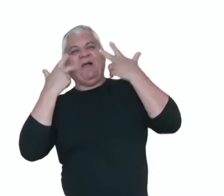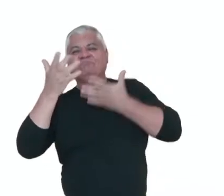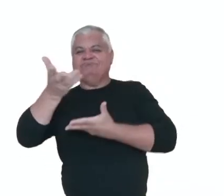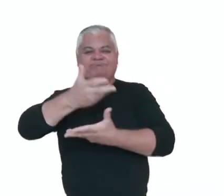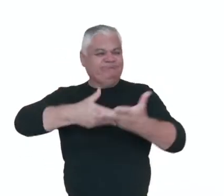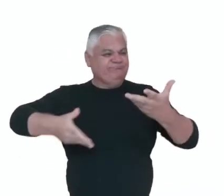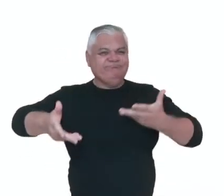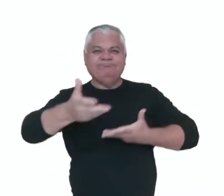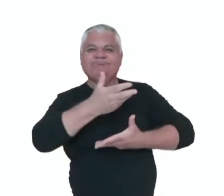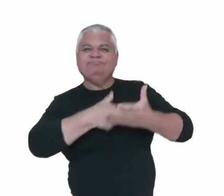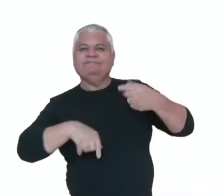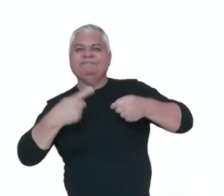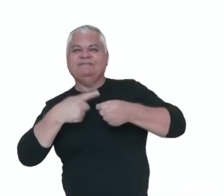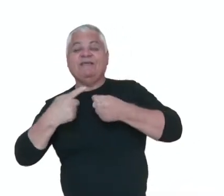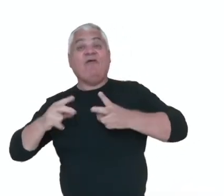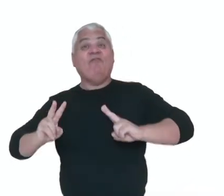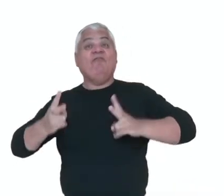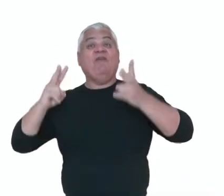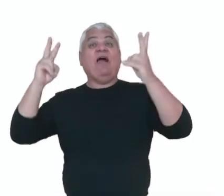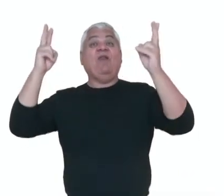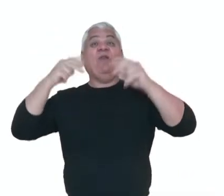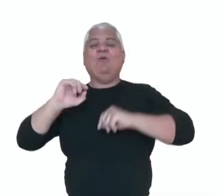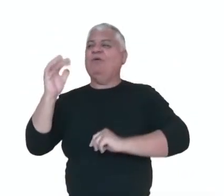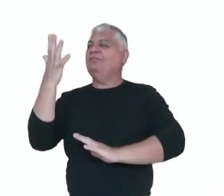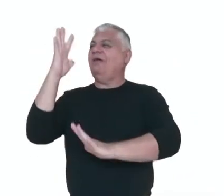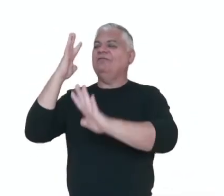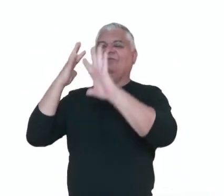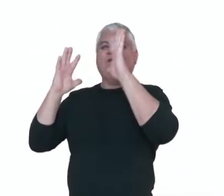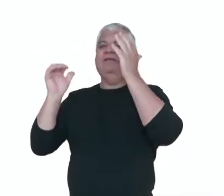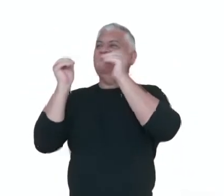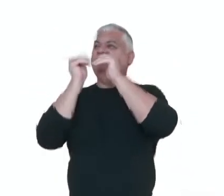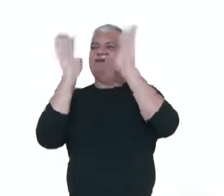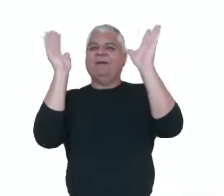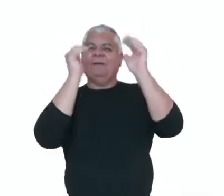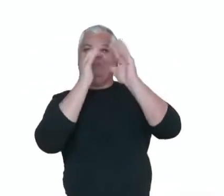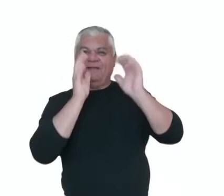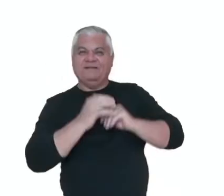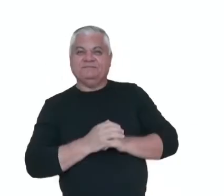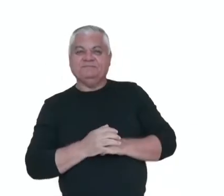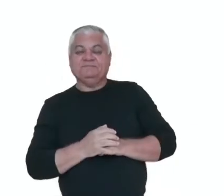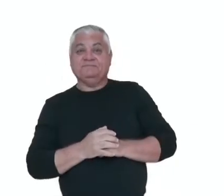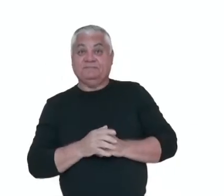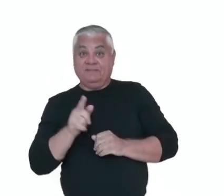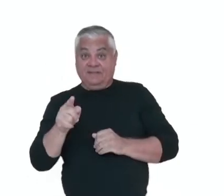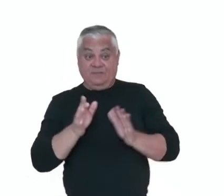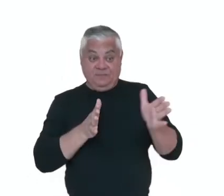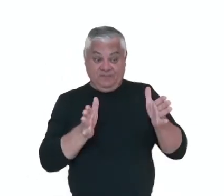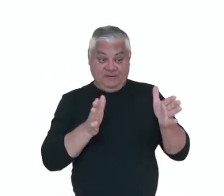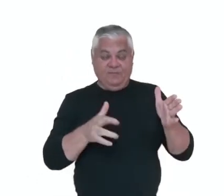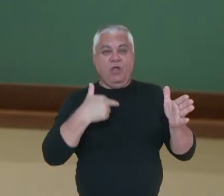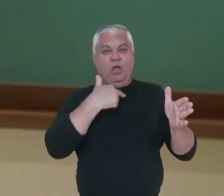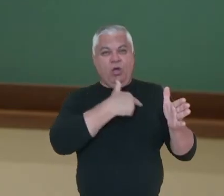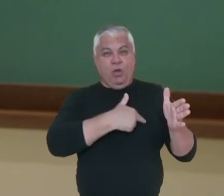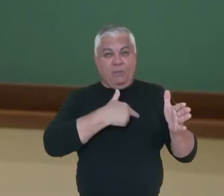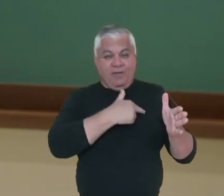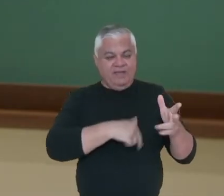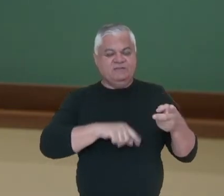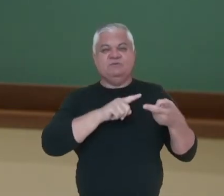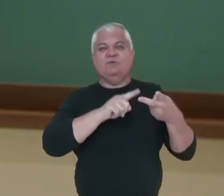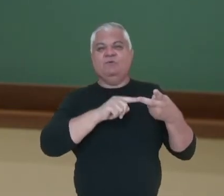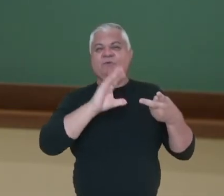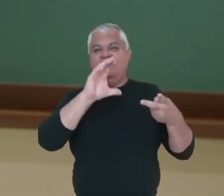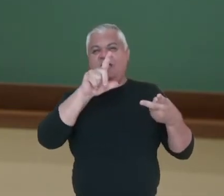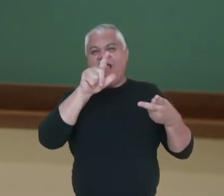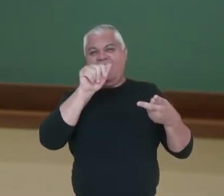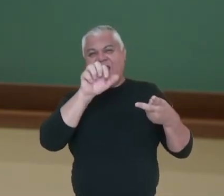cidades e a valorização da natureza. Então, como nós temos os períodos anteriores, que foram o período neoclássico, o período romântico e o realista, o